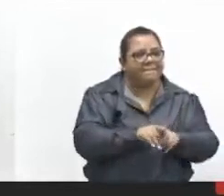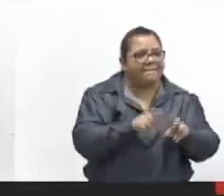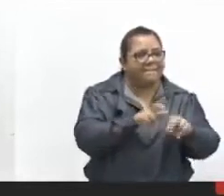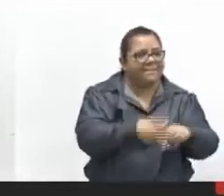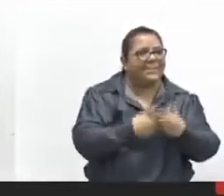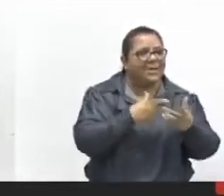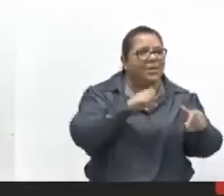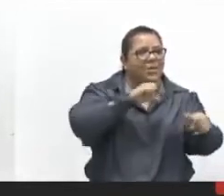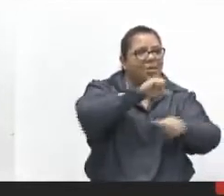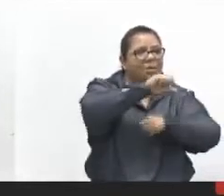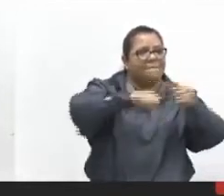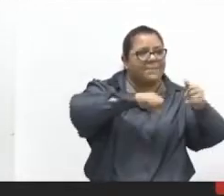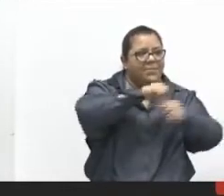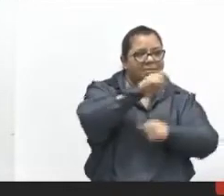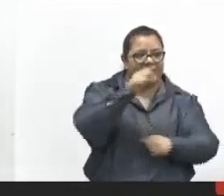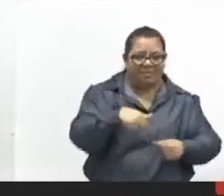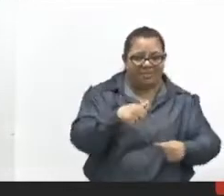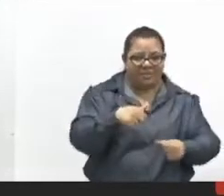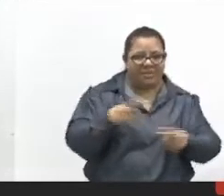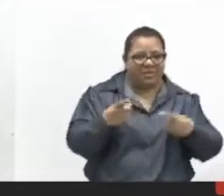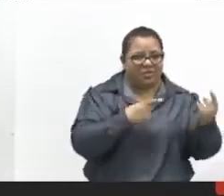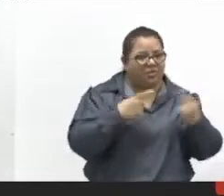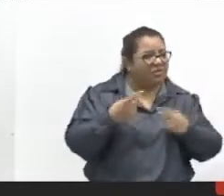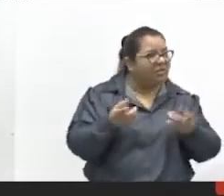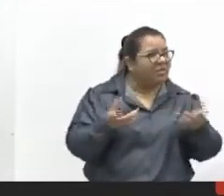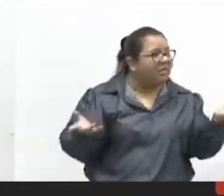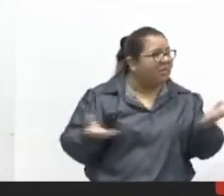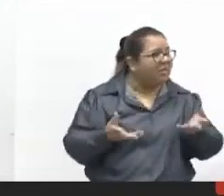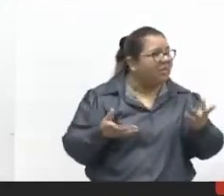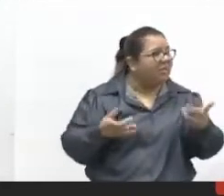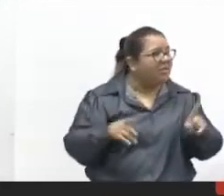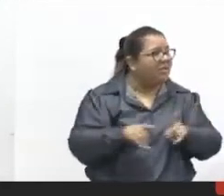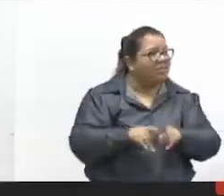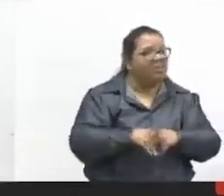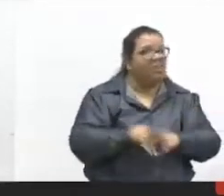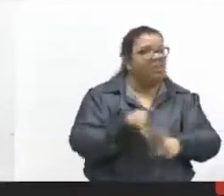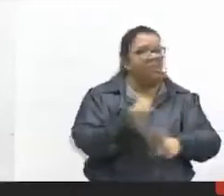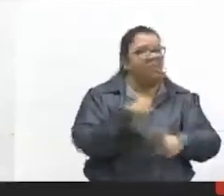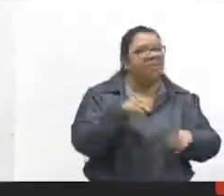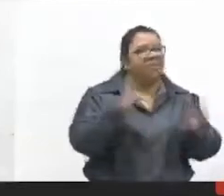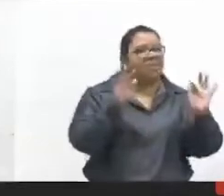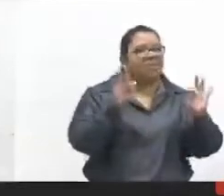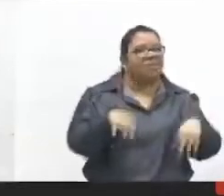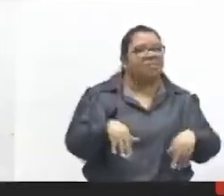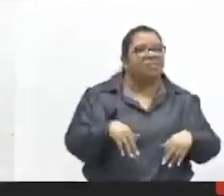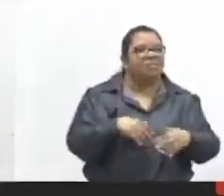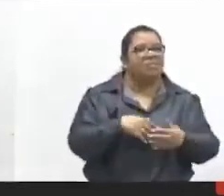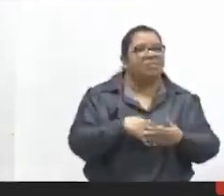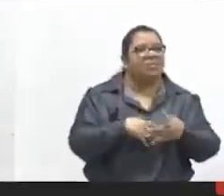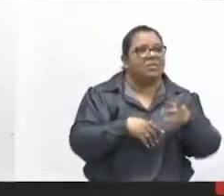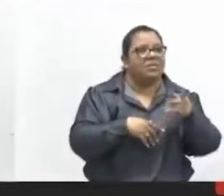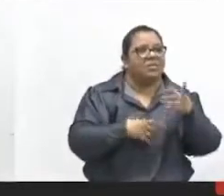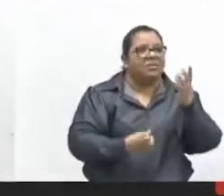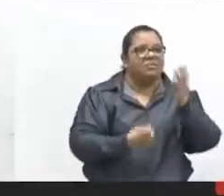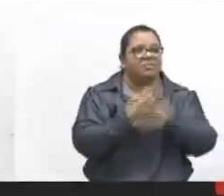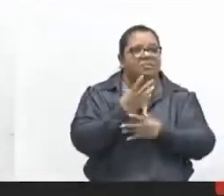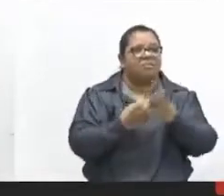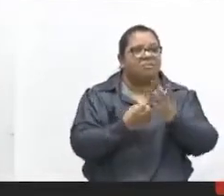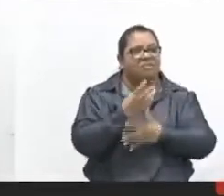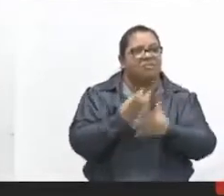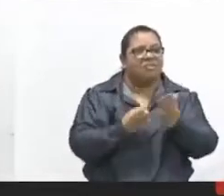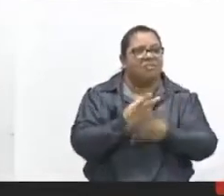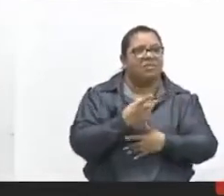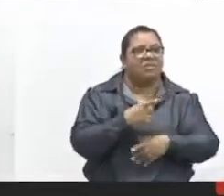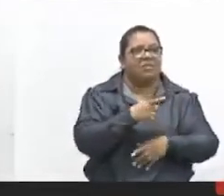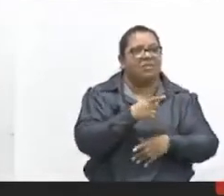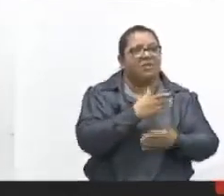mudança dentro da Câmara, que a gente está fazendo a discussão. E aí, disposição final, fica a cargo da UNEMAT a elaboração e execução dos processos de seleção de